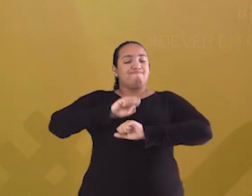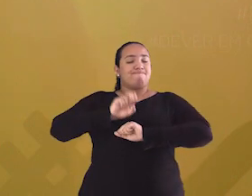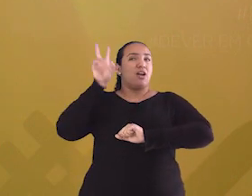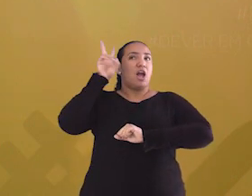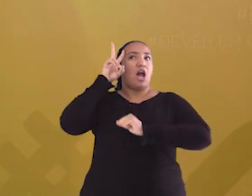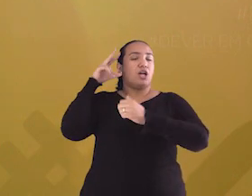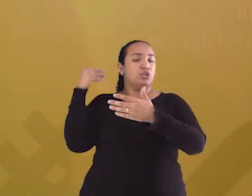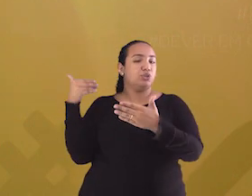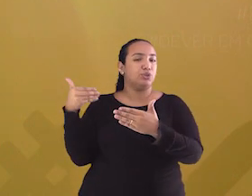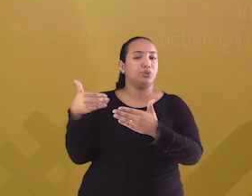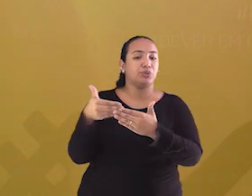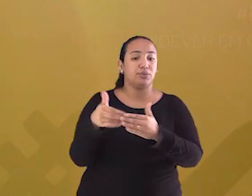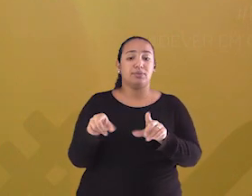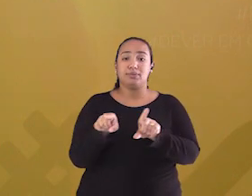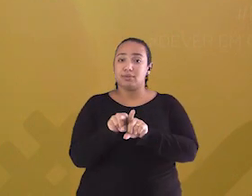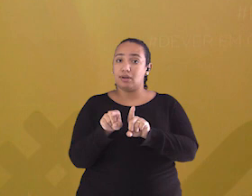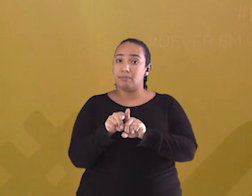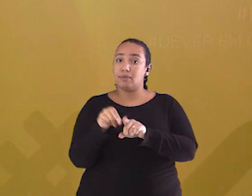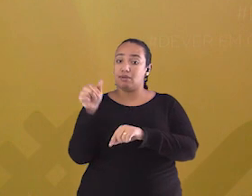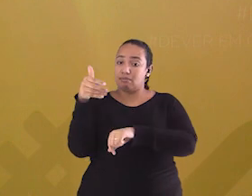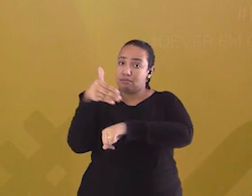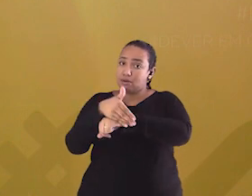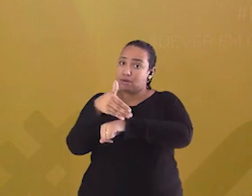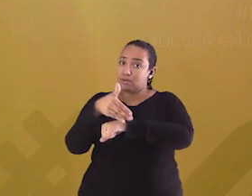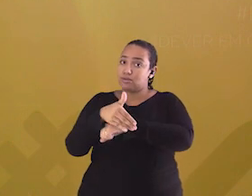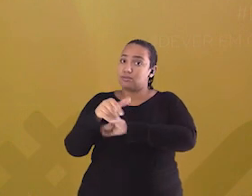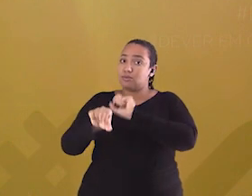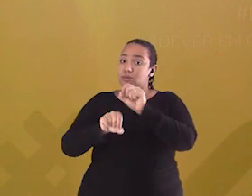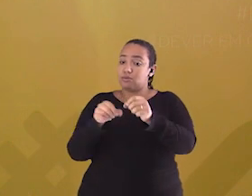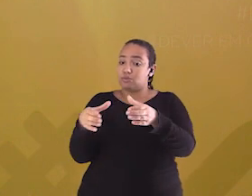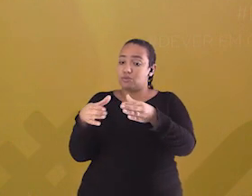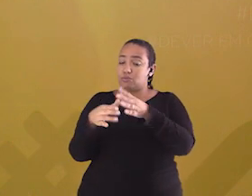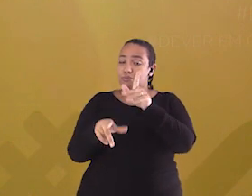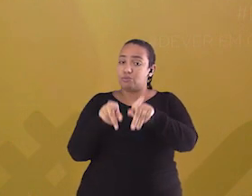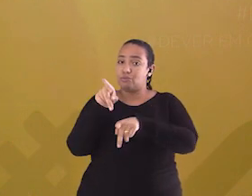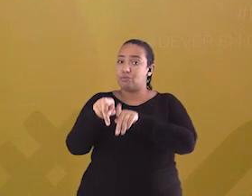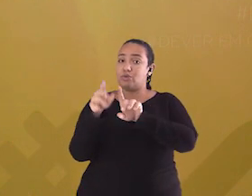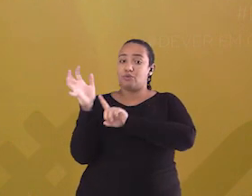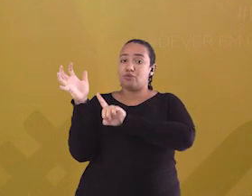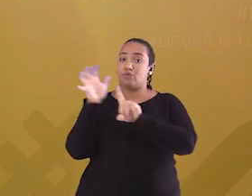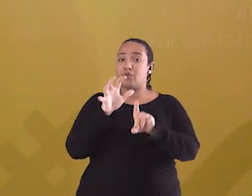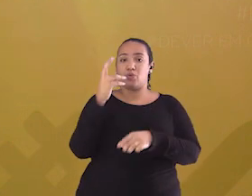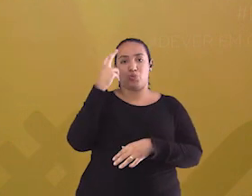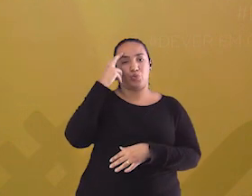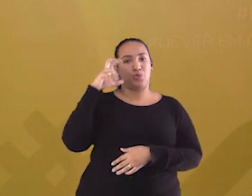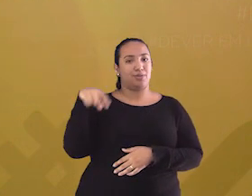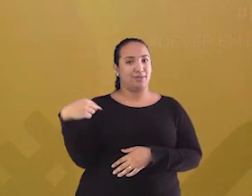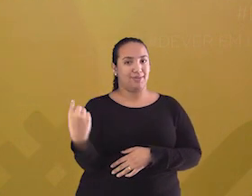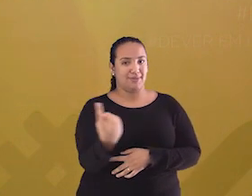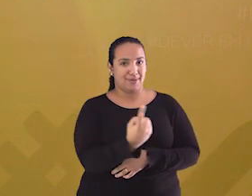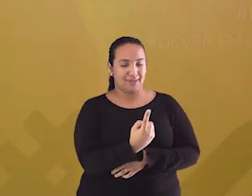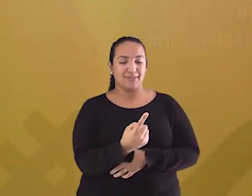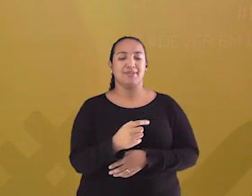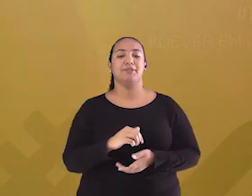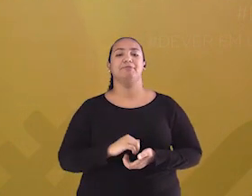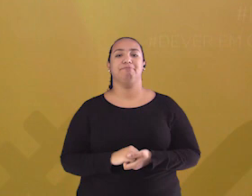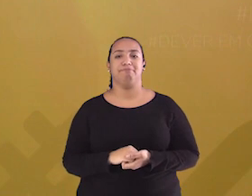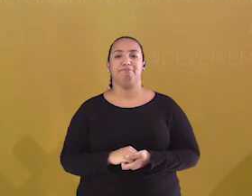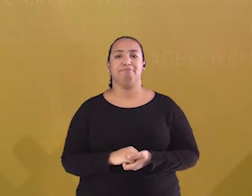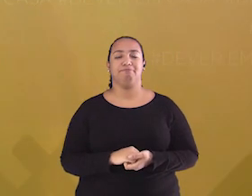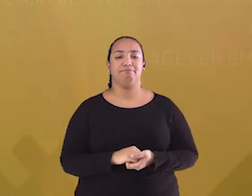história. Também fazem parte dos povos que influenciam diretamente na nossa cultura, ou seja, nos nossos